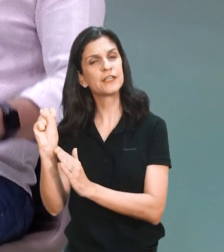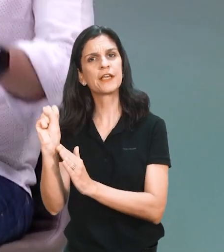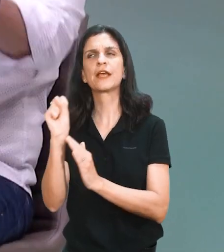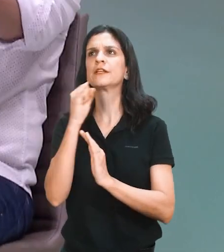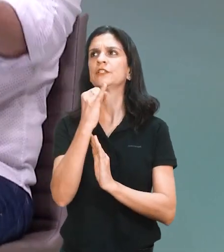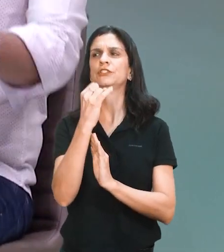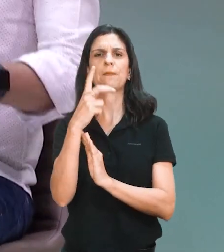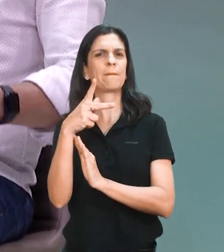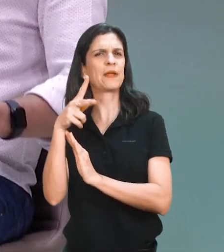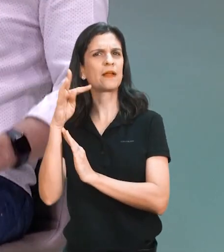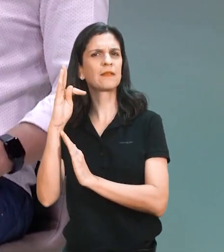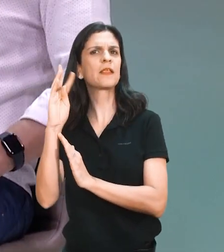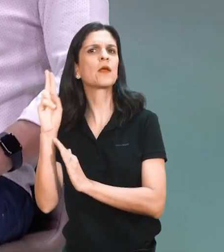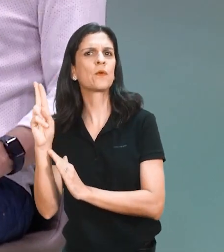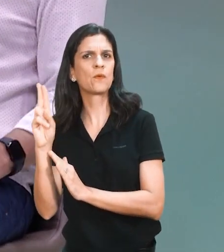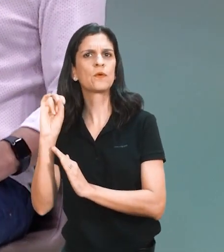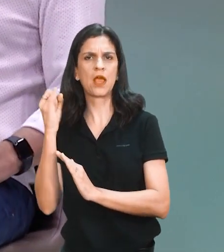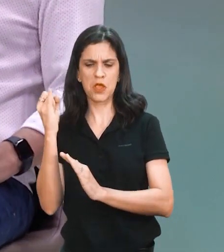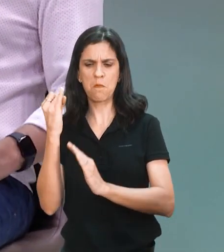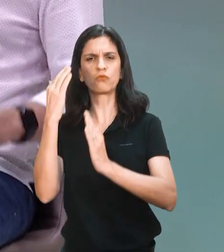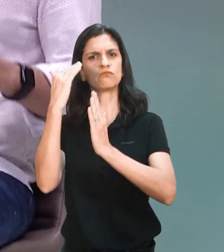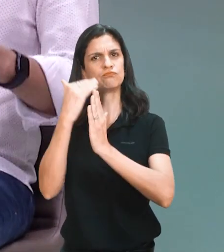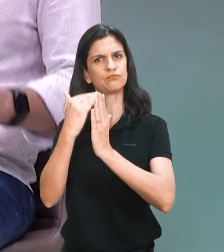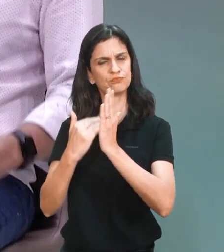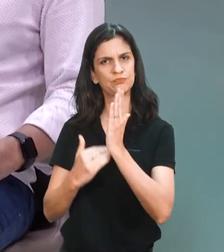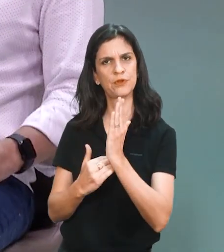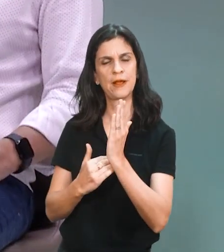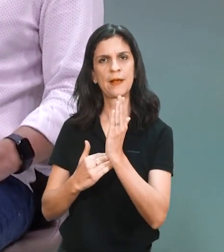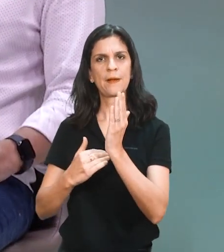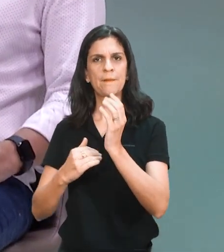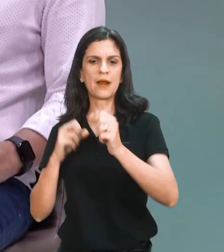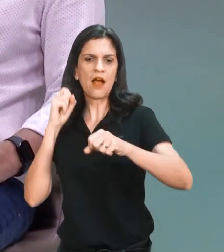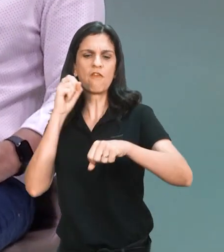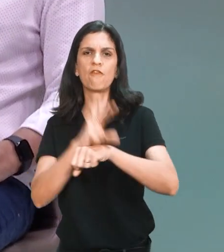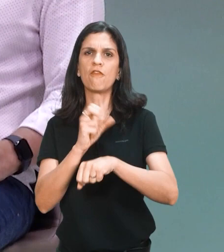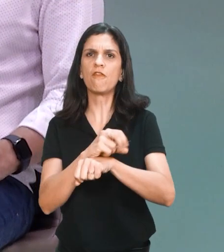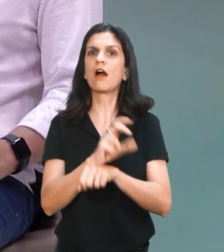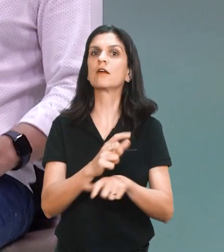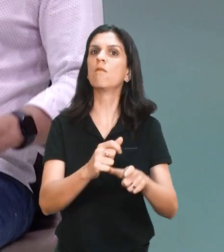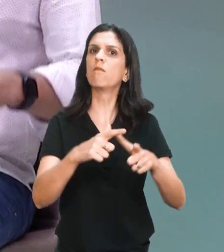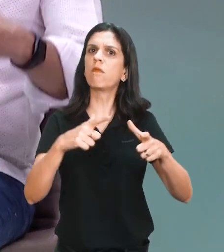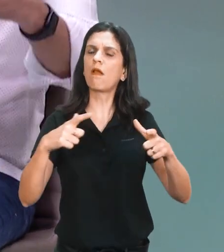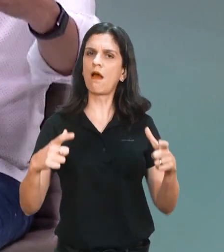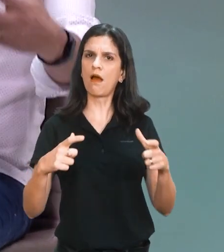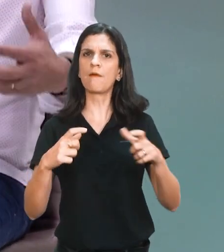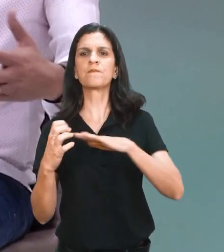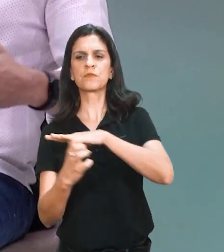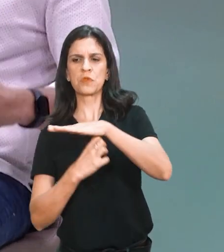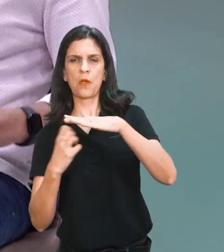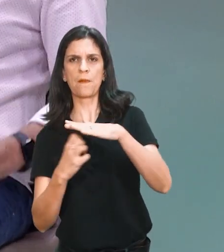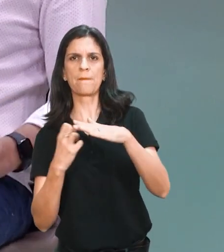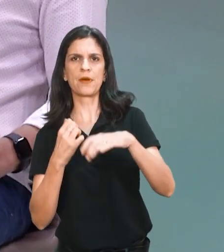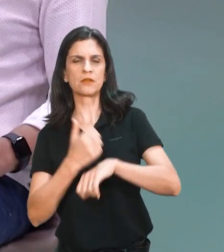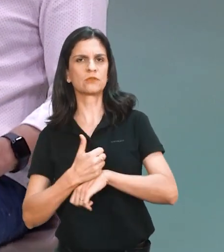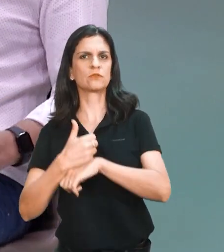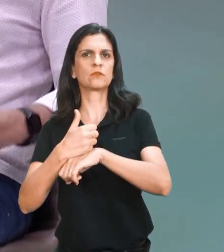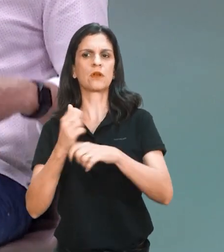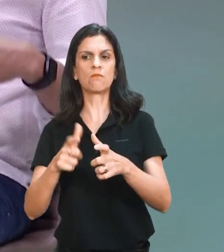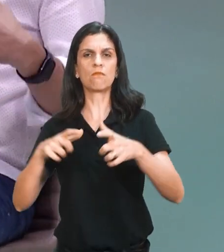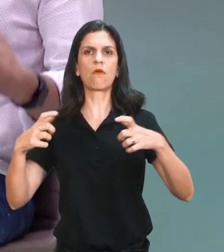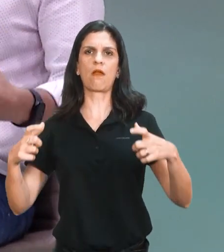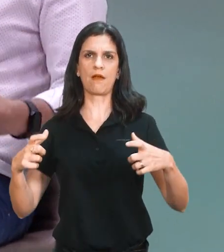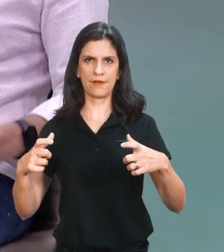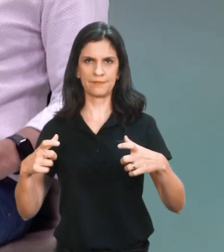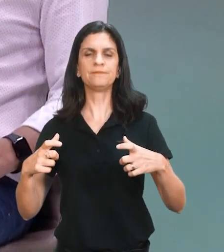às vezes uma redução de IPTU, para que ele possa gerar mais emprego, ampliar a sua empresa. Então a